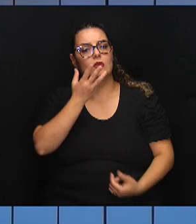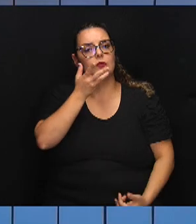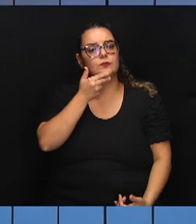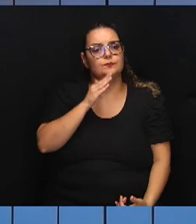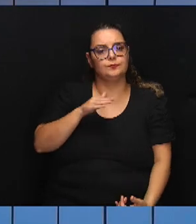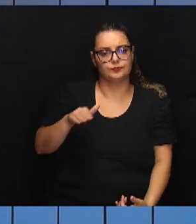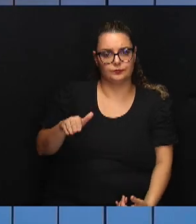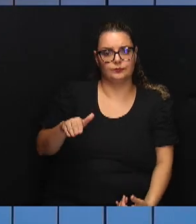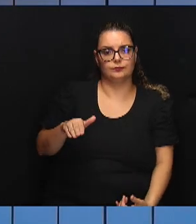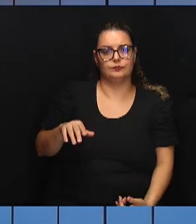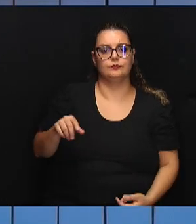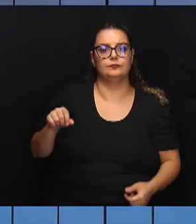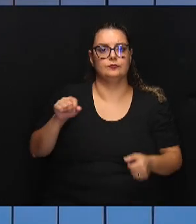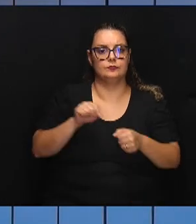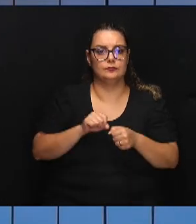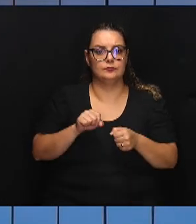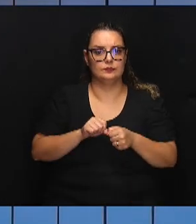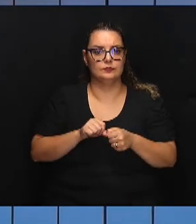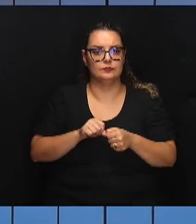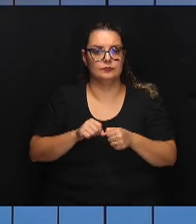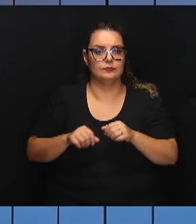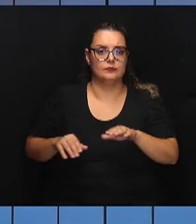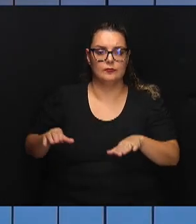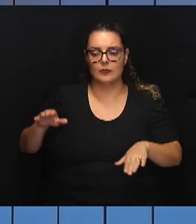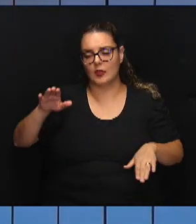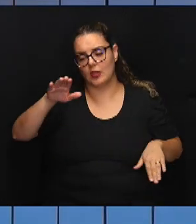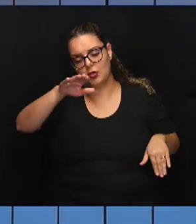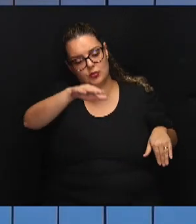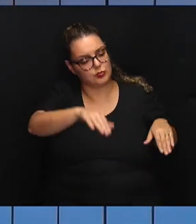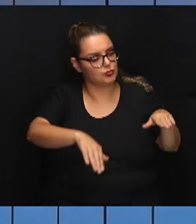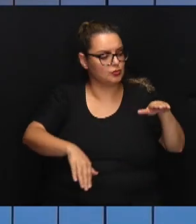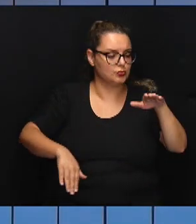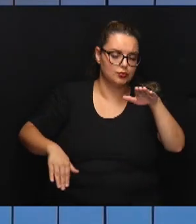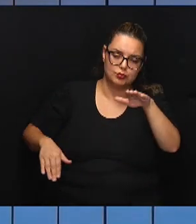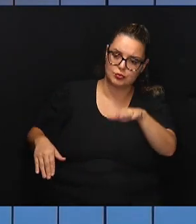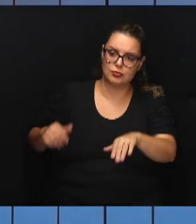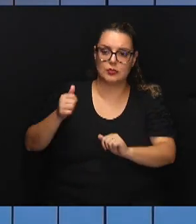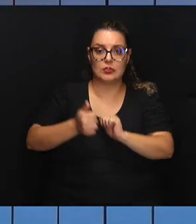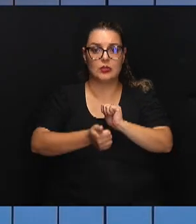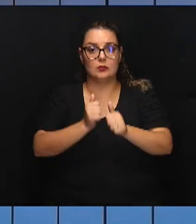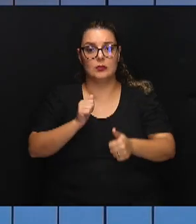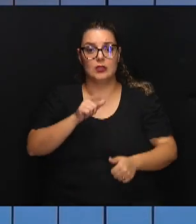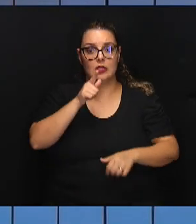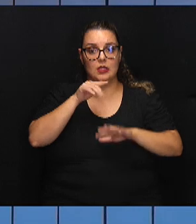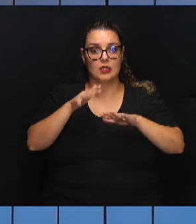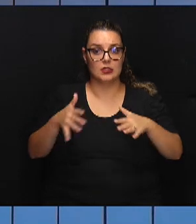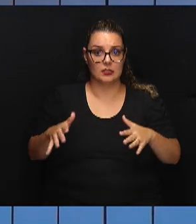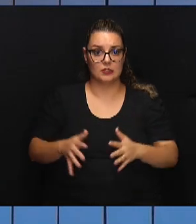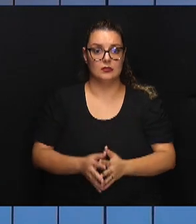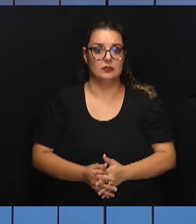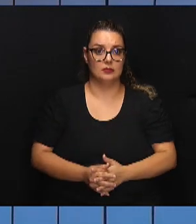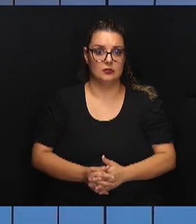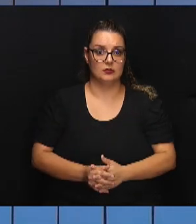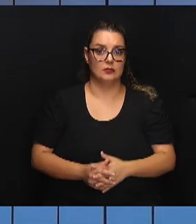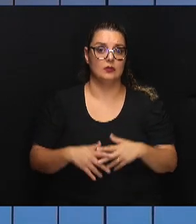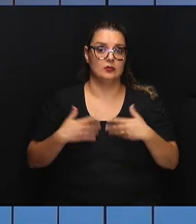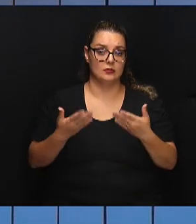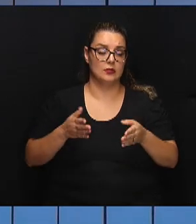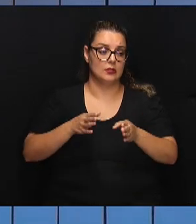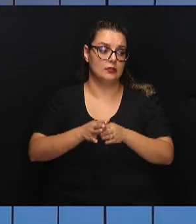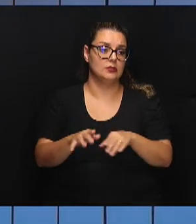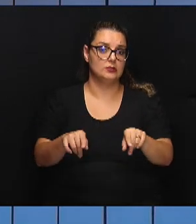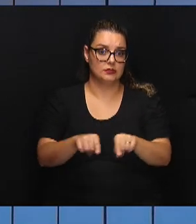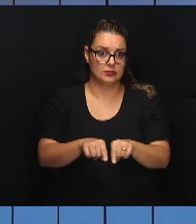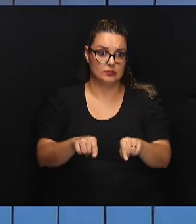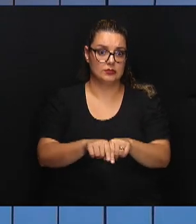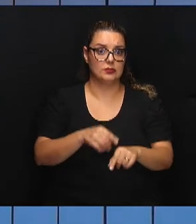que fazem atividades de natação, atividades esportivas na água, quais são as recomendações também